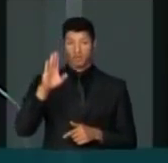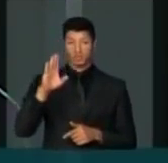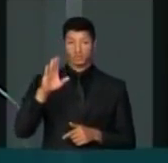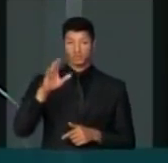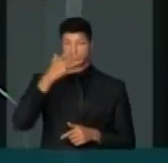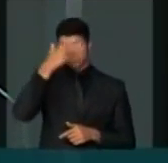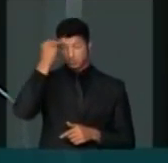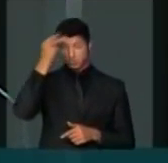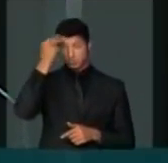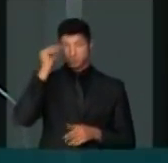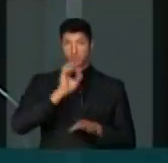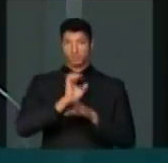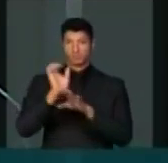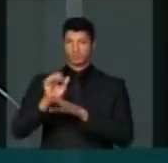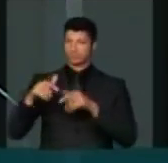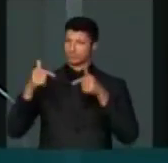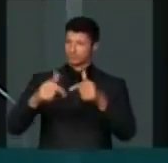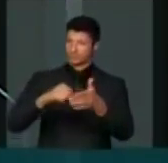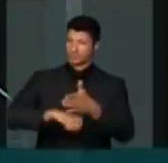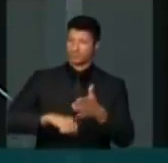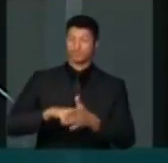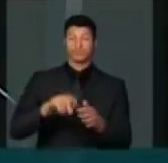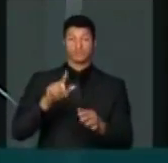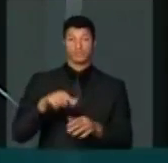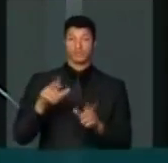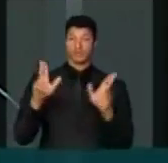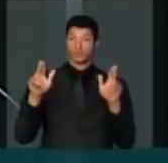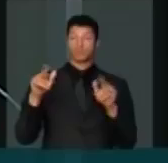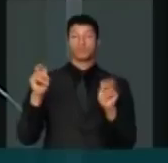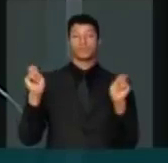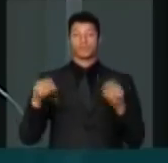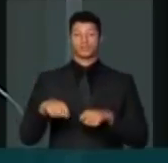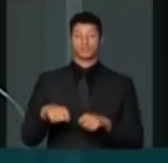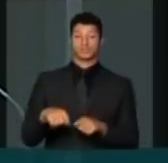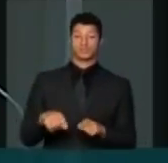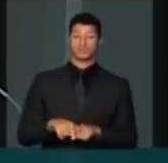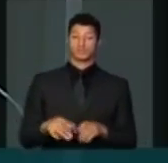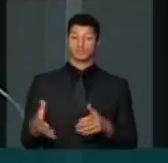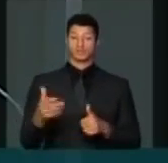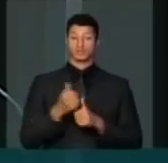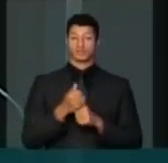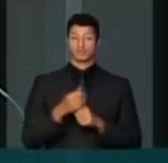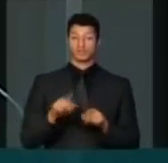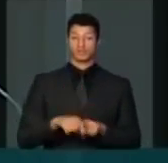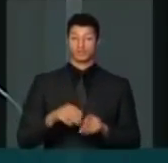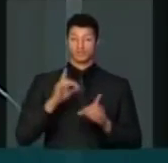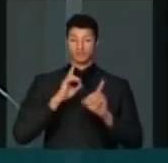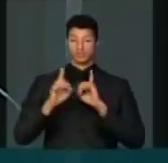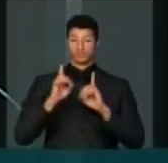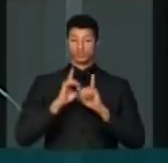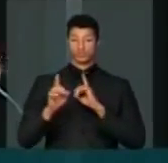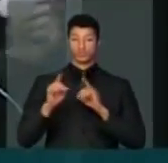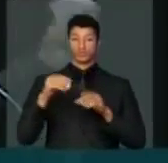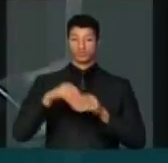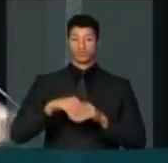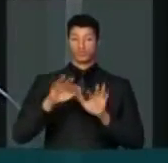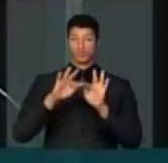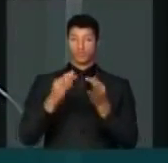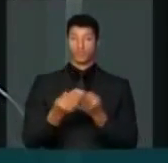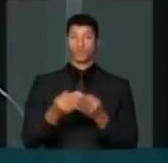as prefeituras e os prefeitos enfrentam. E esse tema tem que ser colocado em debate nos